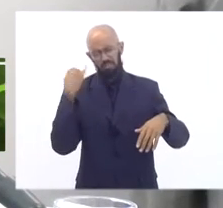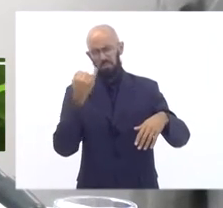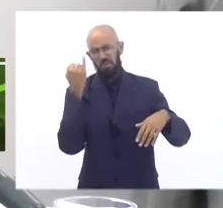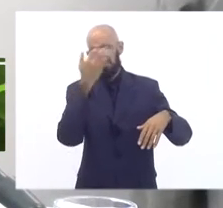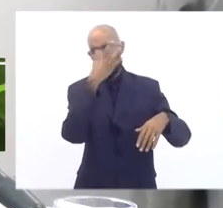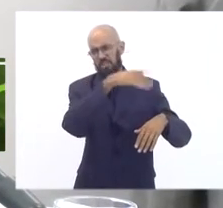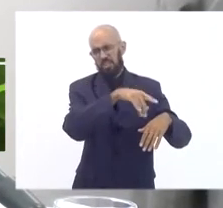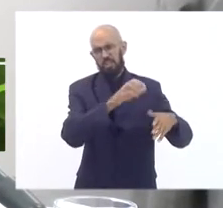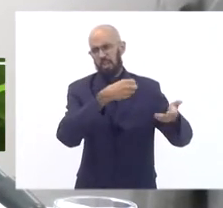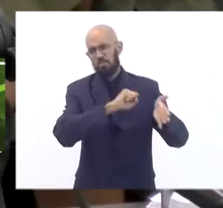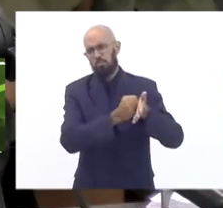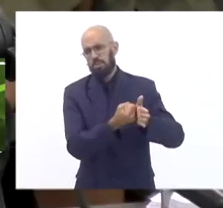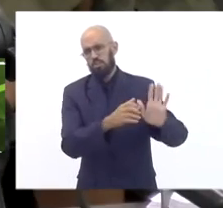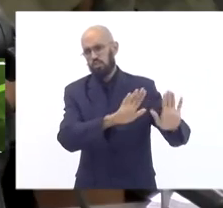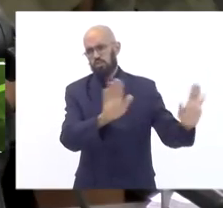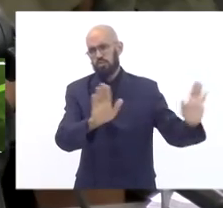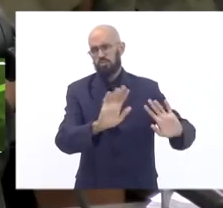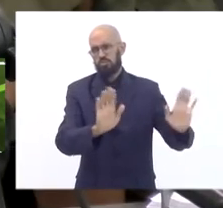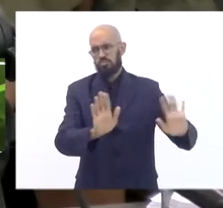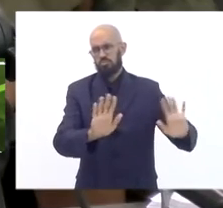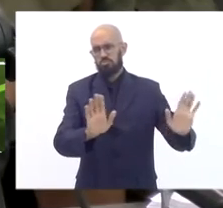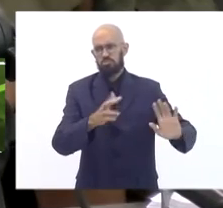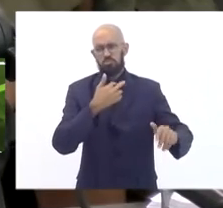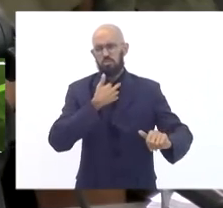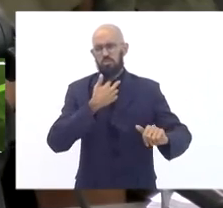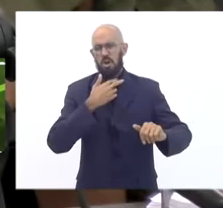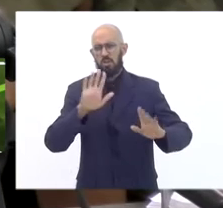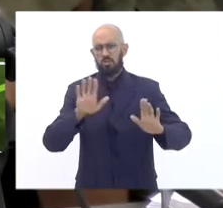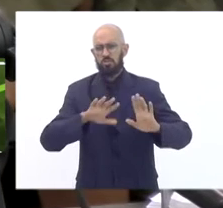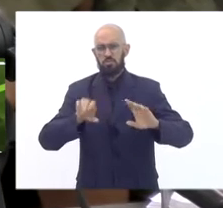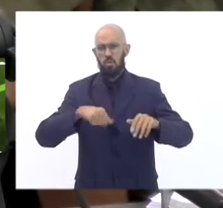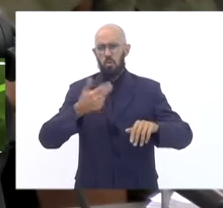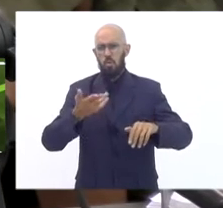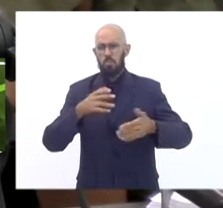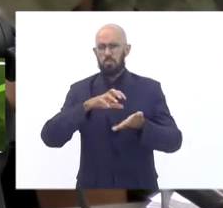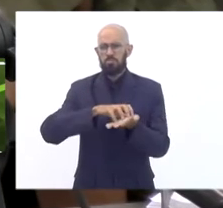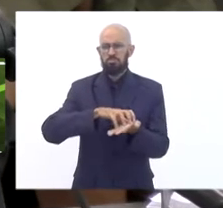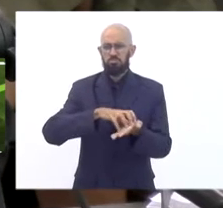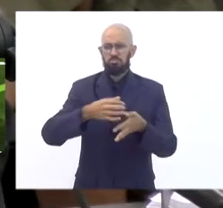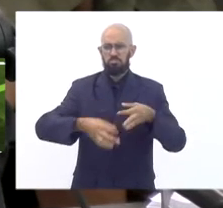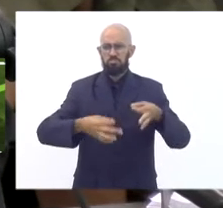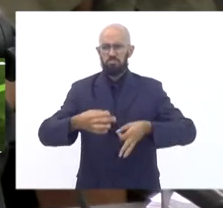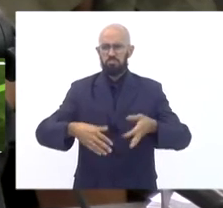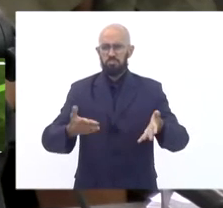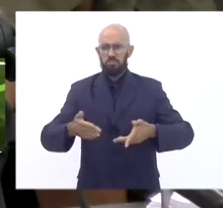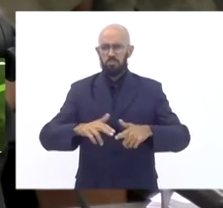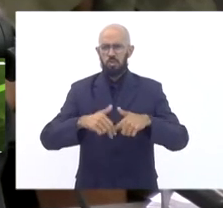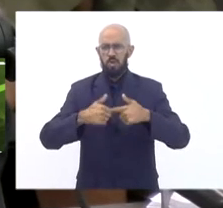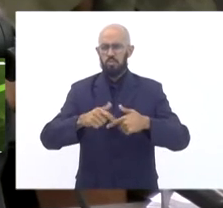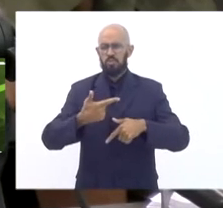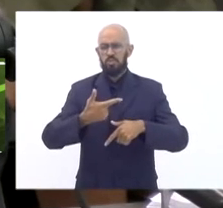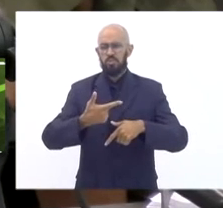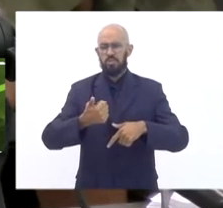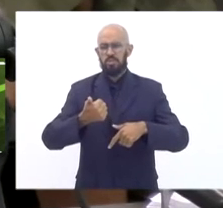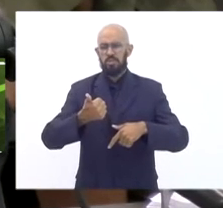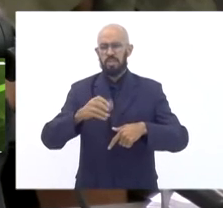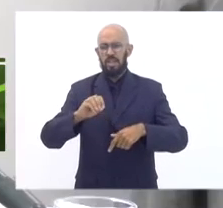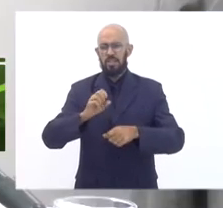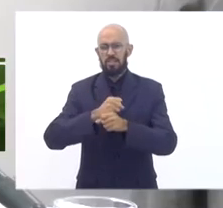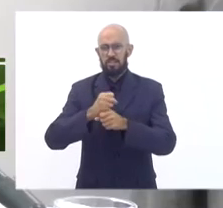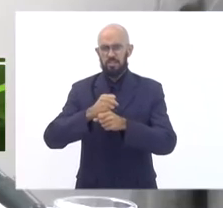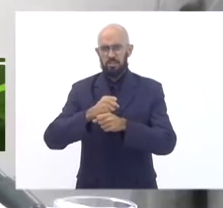trabalhado na concessionária, na área jurídica, me parece, até 2012, há 10 anos atrás. É uma